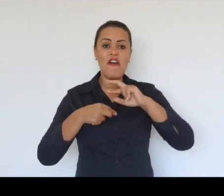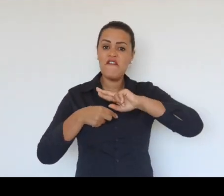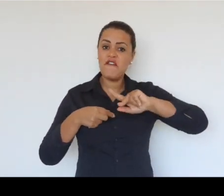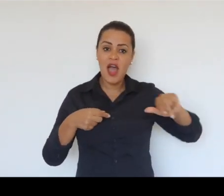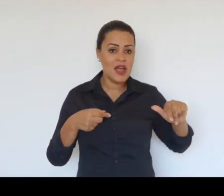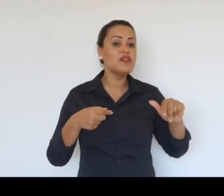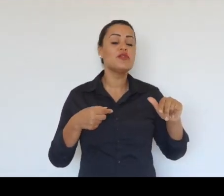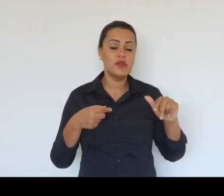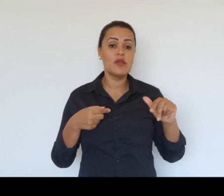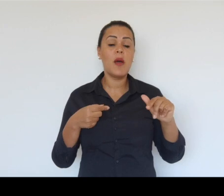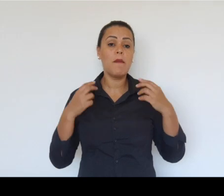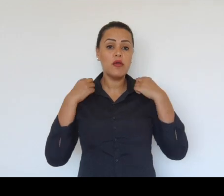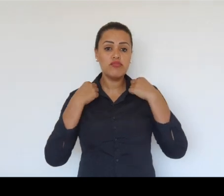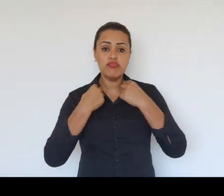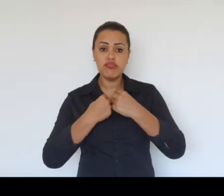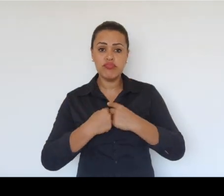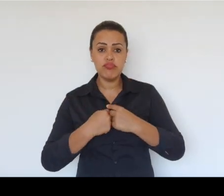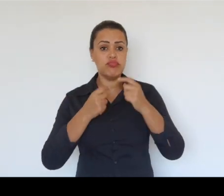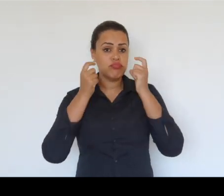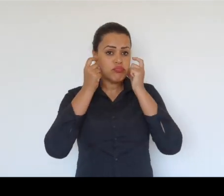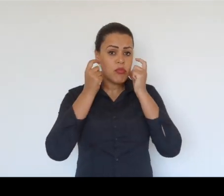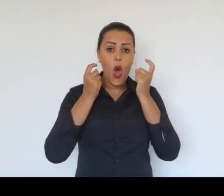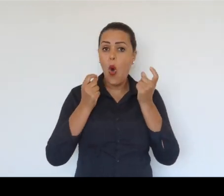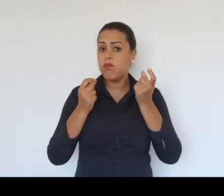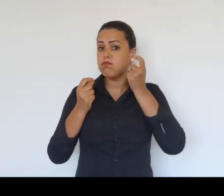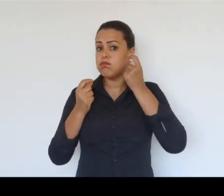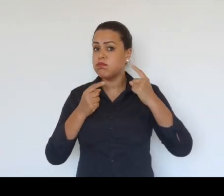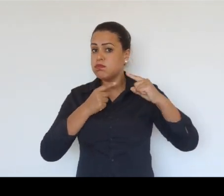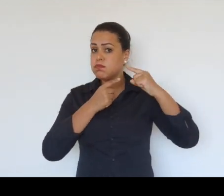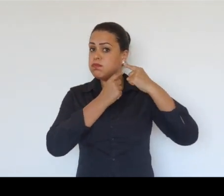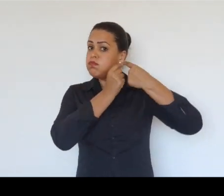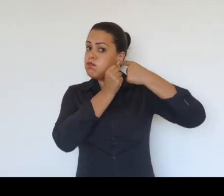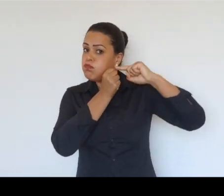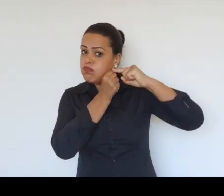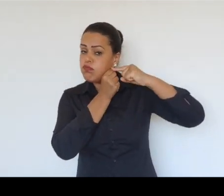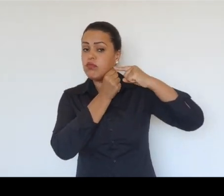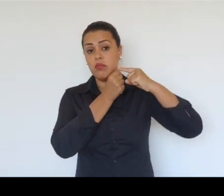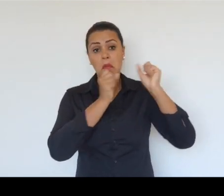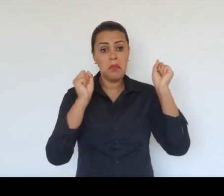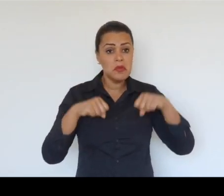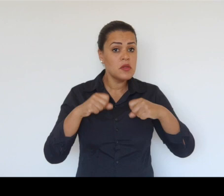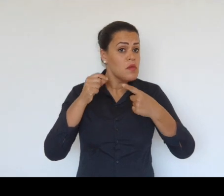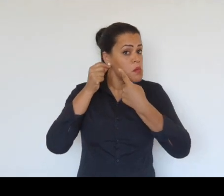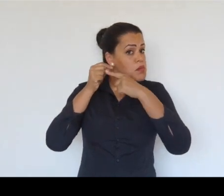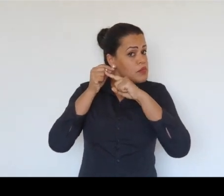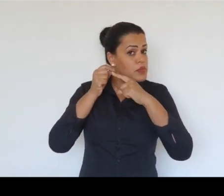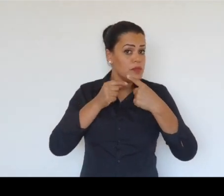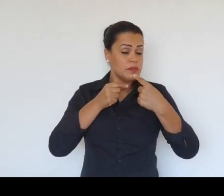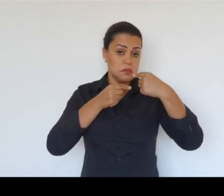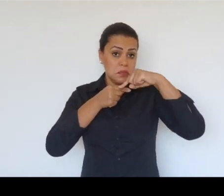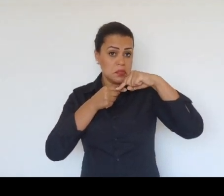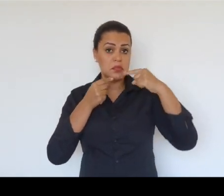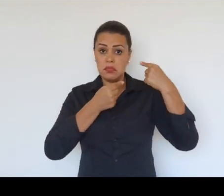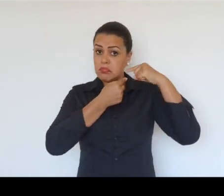É possível que eles fossem pendurados, ou é possível que eles fossem usados para furar, né? Perfurar, talvez a